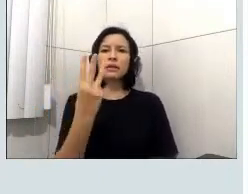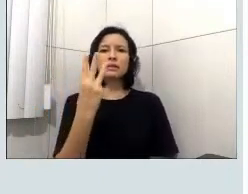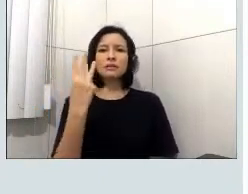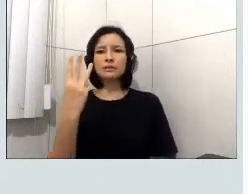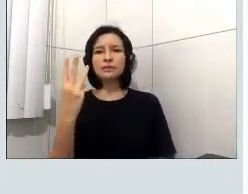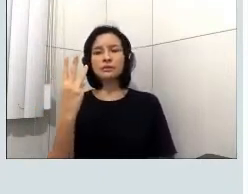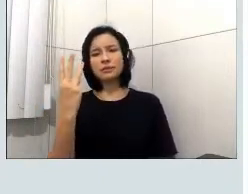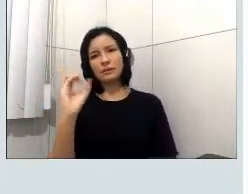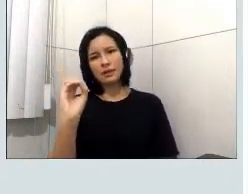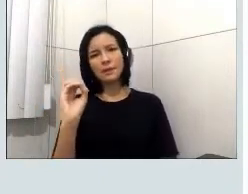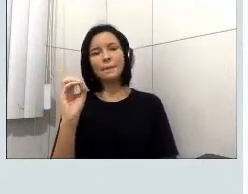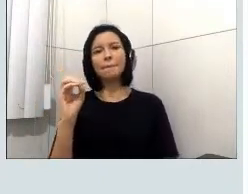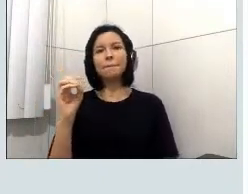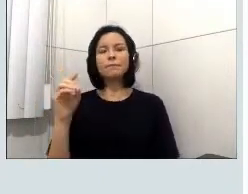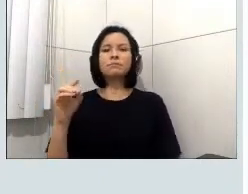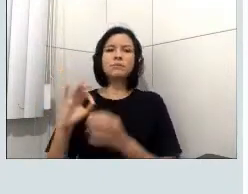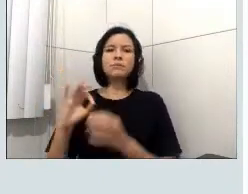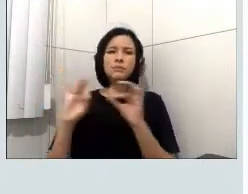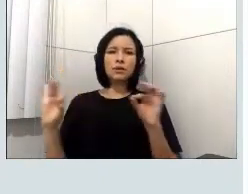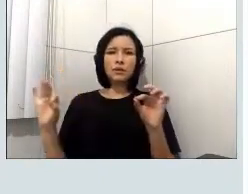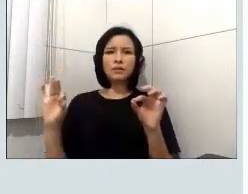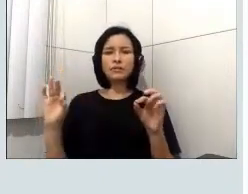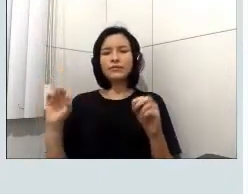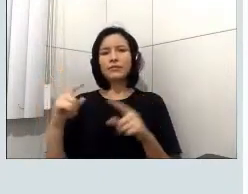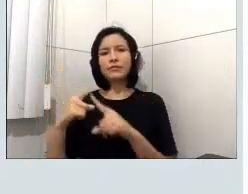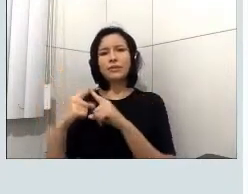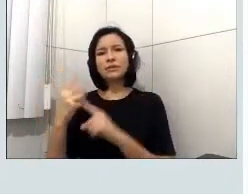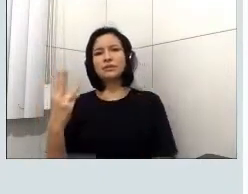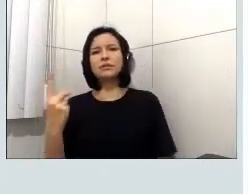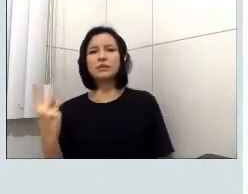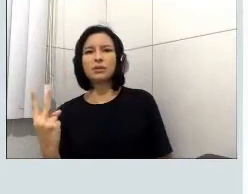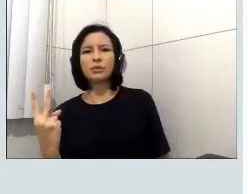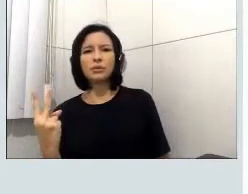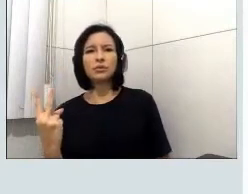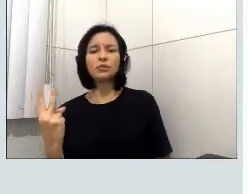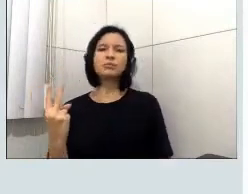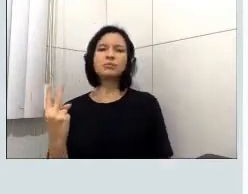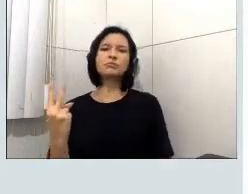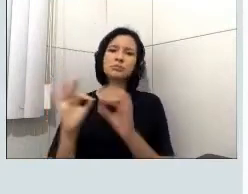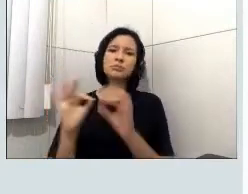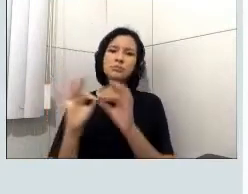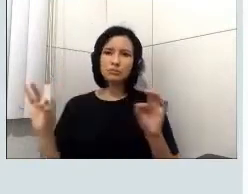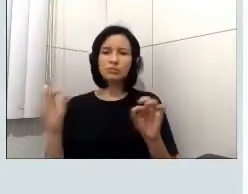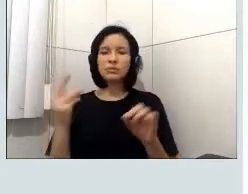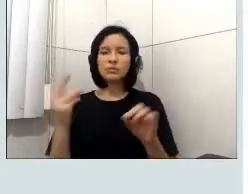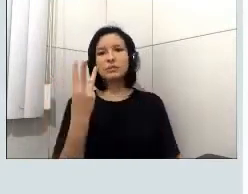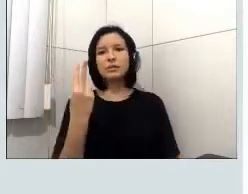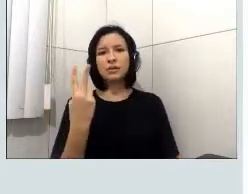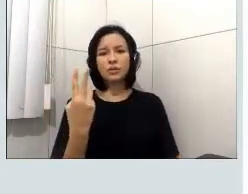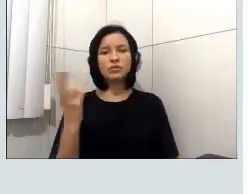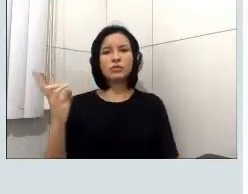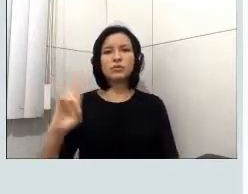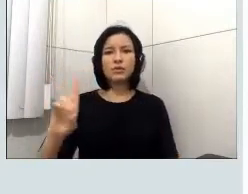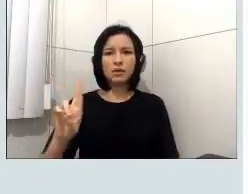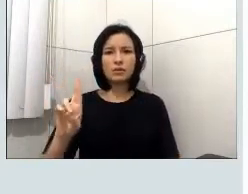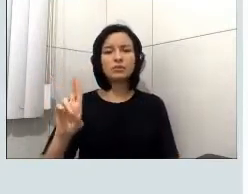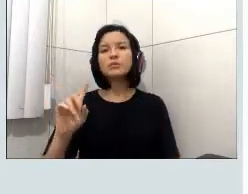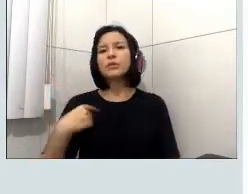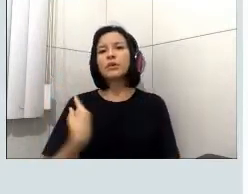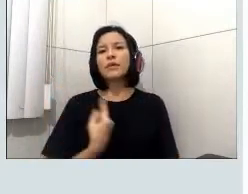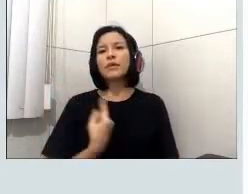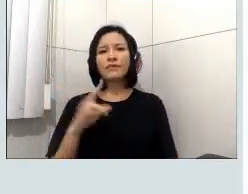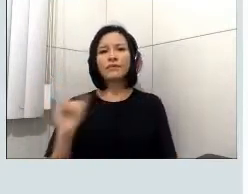tamanho, e vezes 32, né? Cada metro é R$ 32, então nós vamos ter letra C